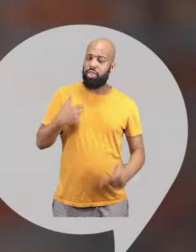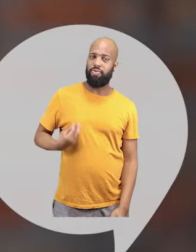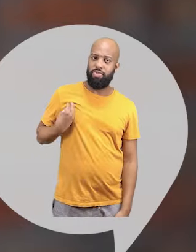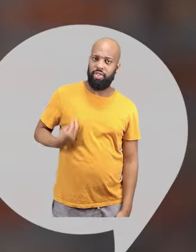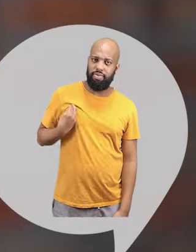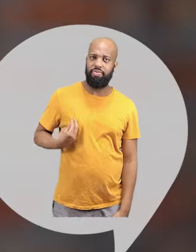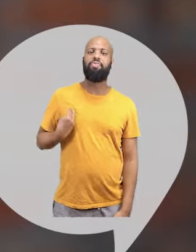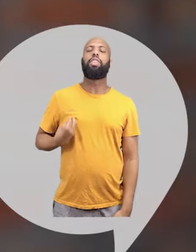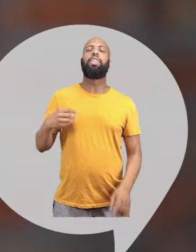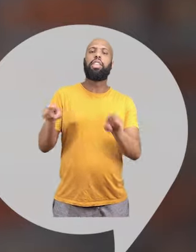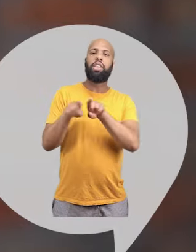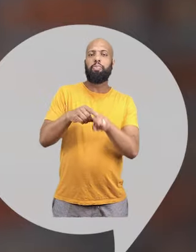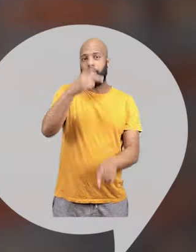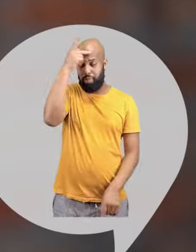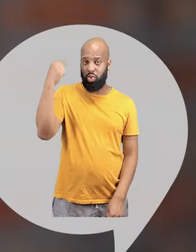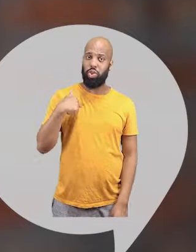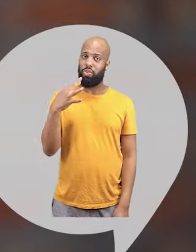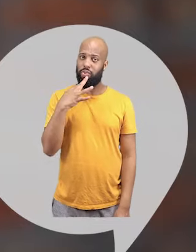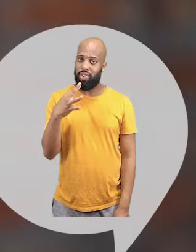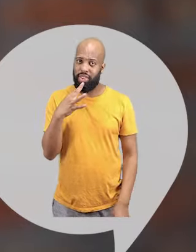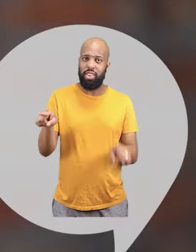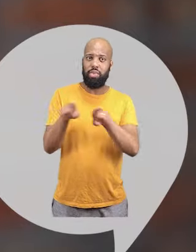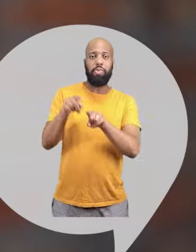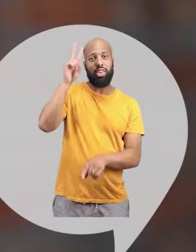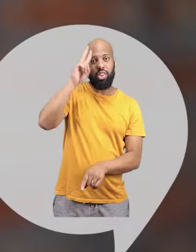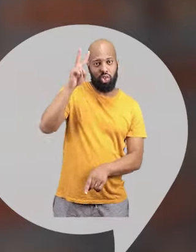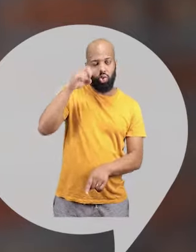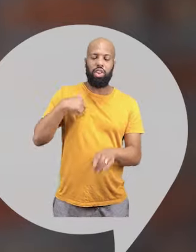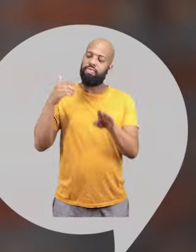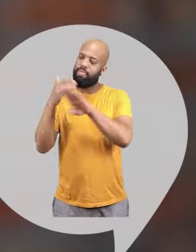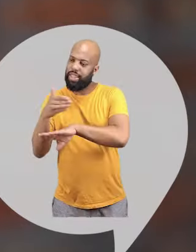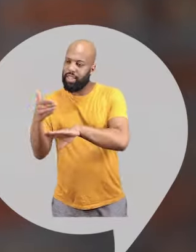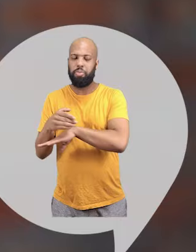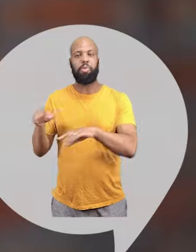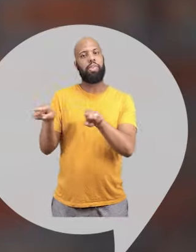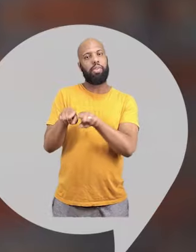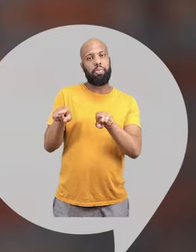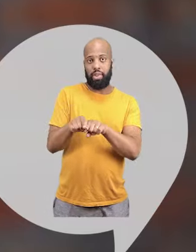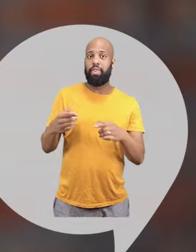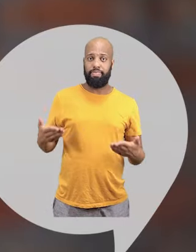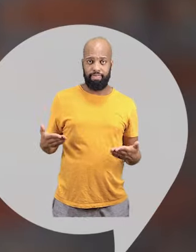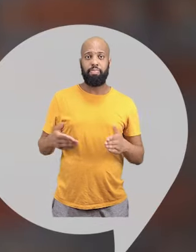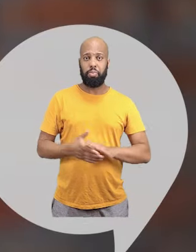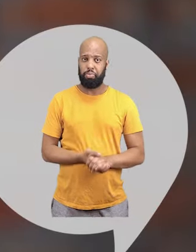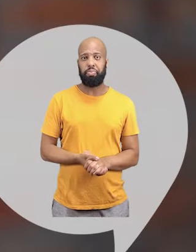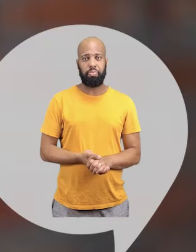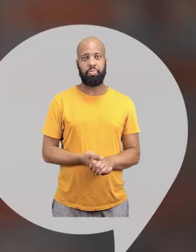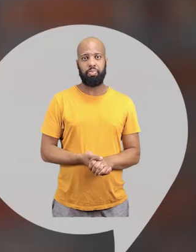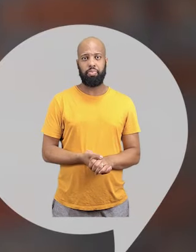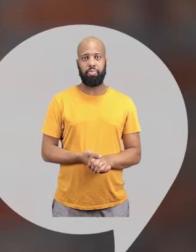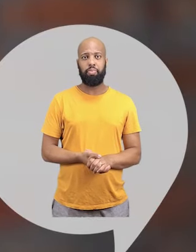eu vivi de coisas que eu passei de pessoas que eu conheci de histórias que eu ouvi que eu conheci que eu participei e